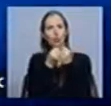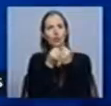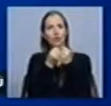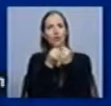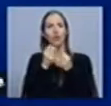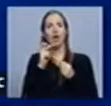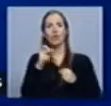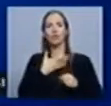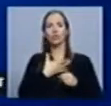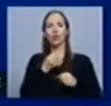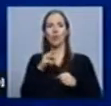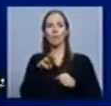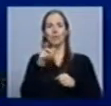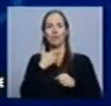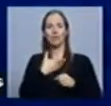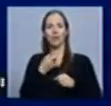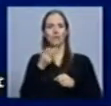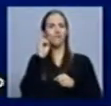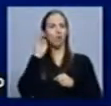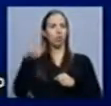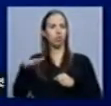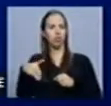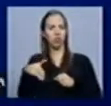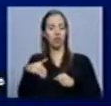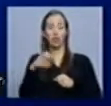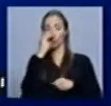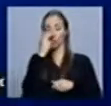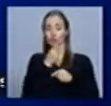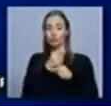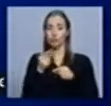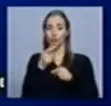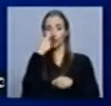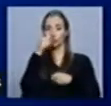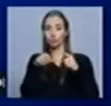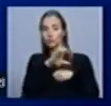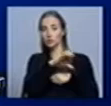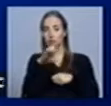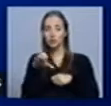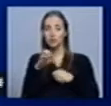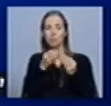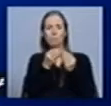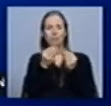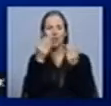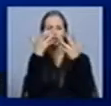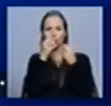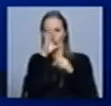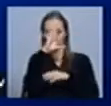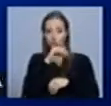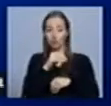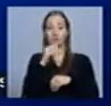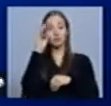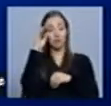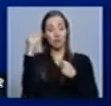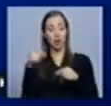Andrómeda. E não deixa de ser curioso, porque os astrónomos ainda não sabem o que é matéria escura. mas sabem que ela está presente e que é um dos grandes constituintes